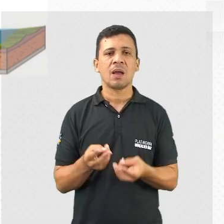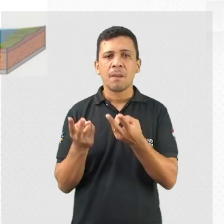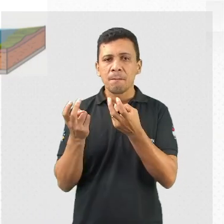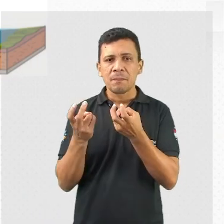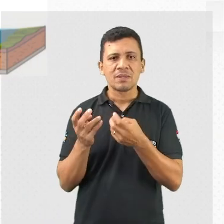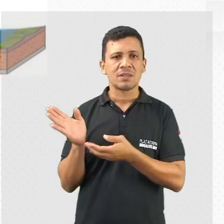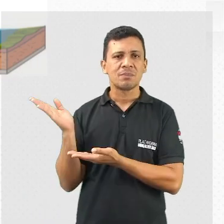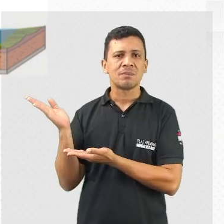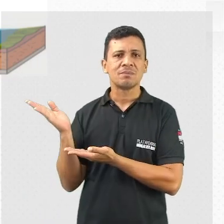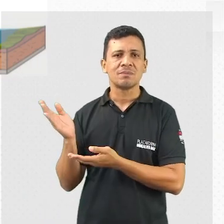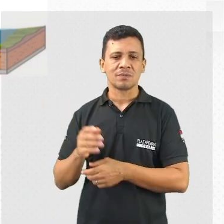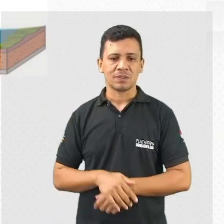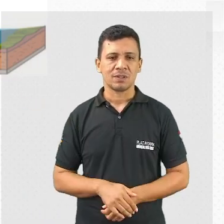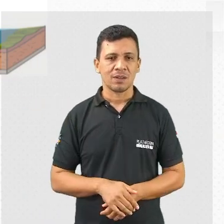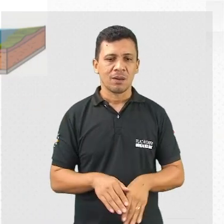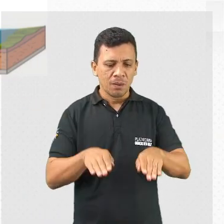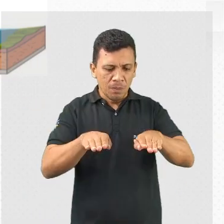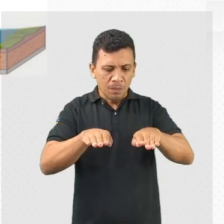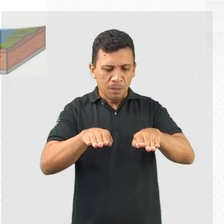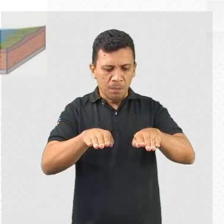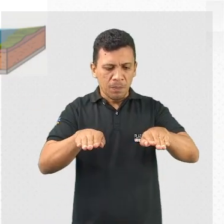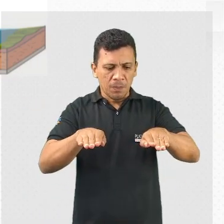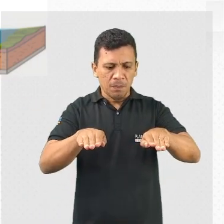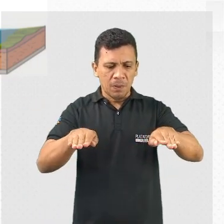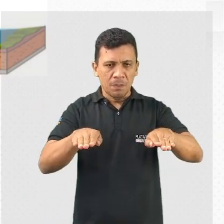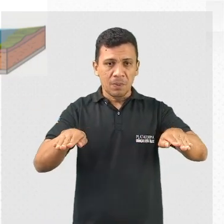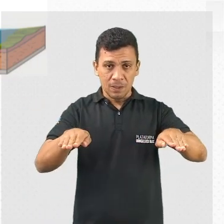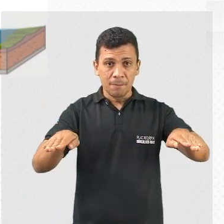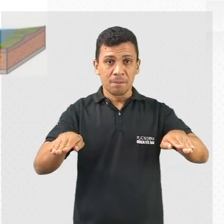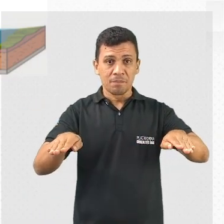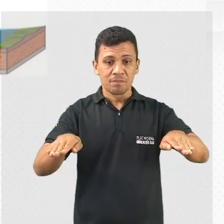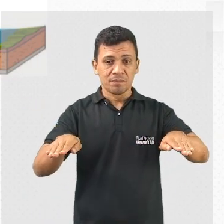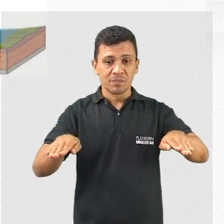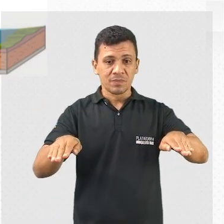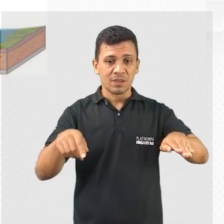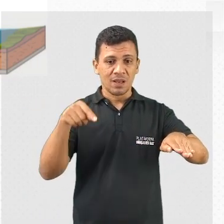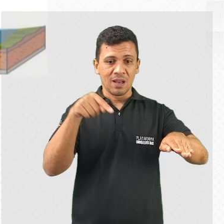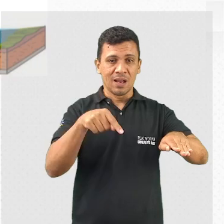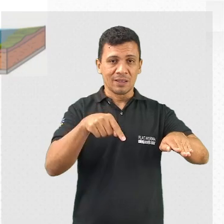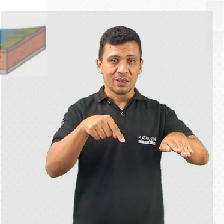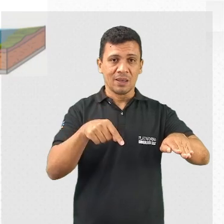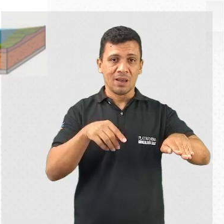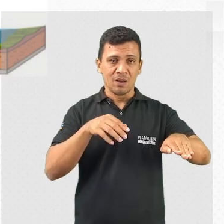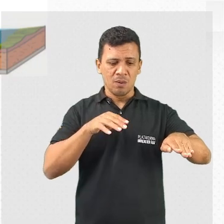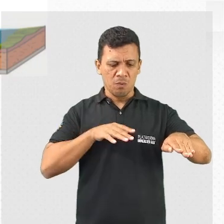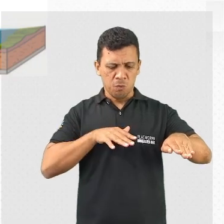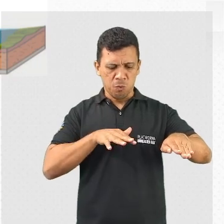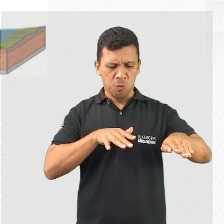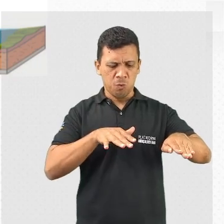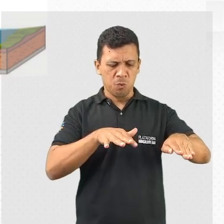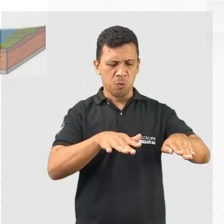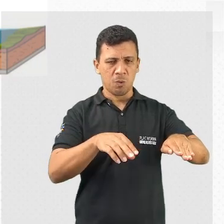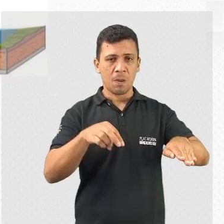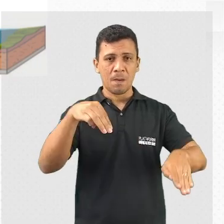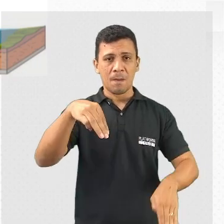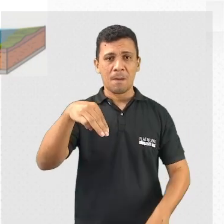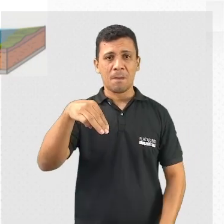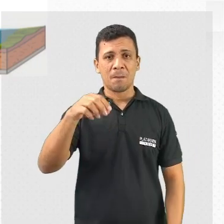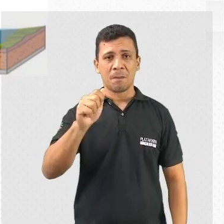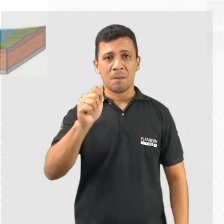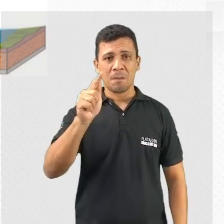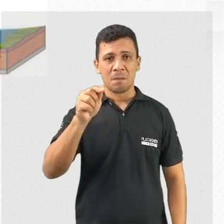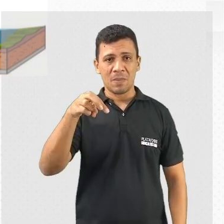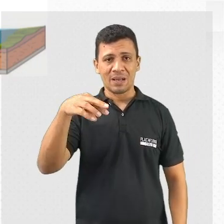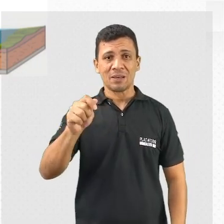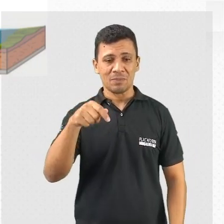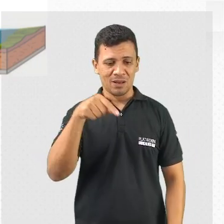Perceba que quando essas placas elas vão se separando nos seus movimentos opostos, o magma vai ocupando esse espaço, pouco a pouco. Tá, ó. E cada vez